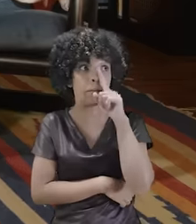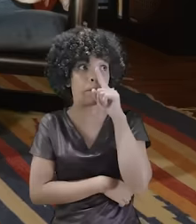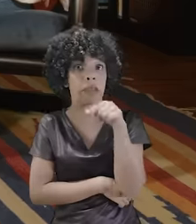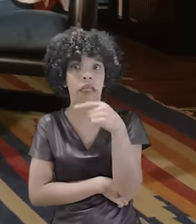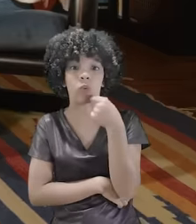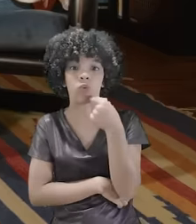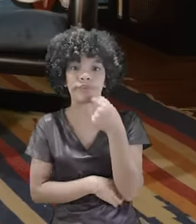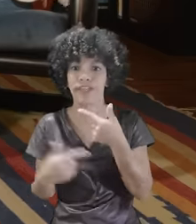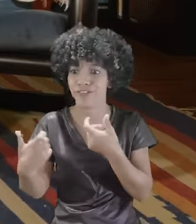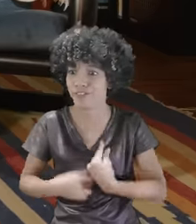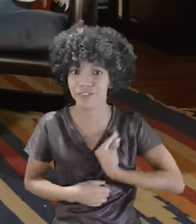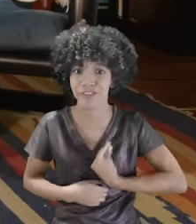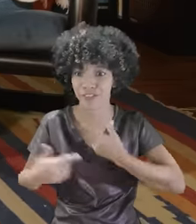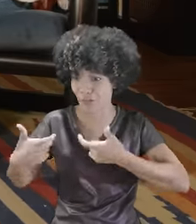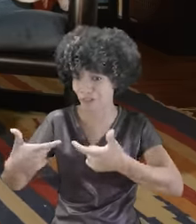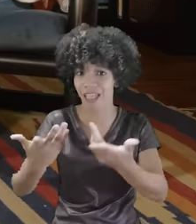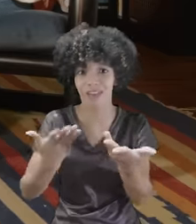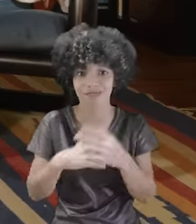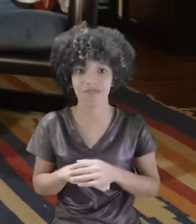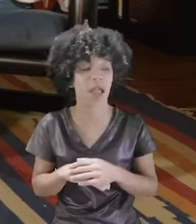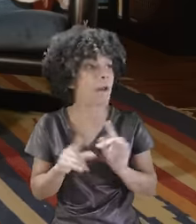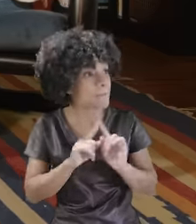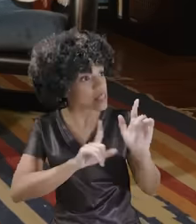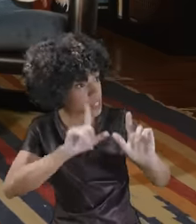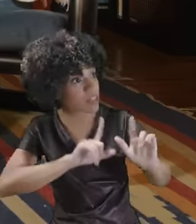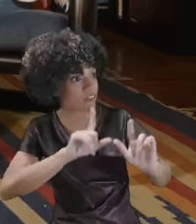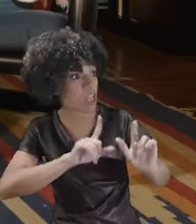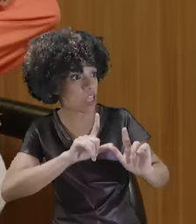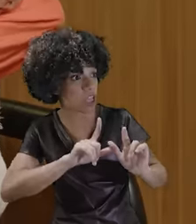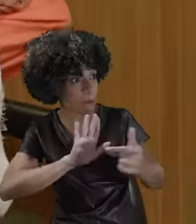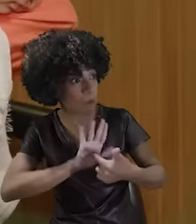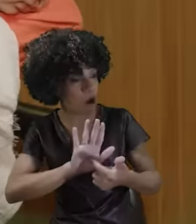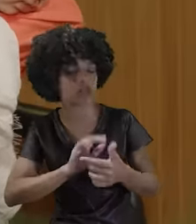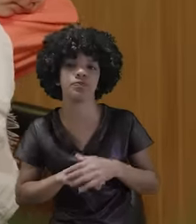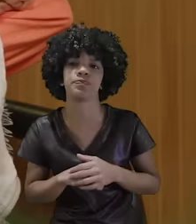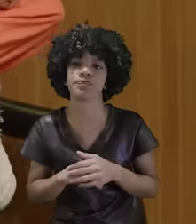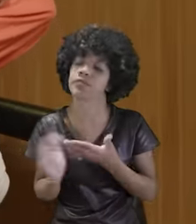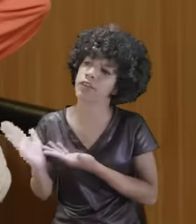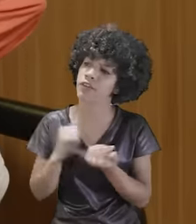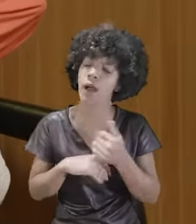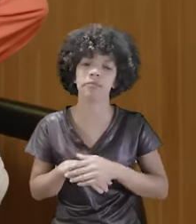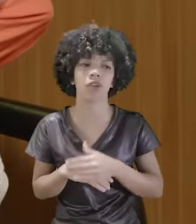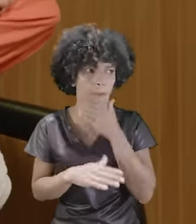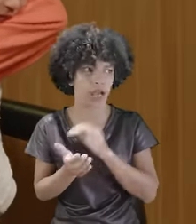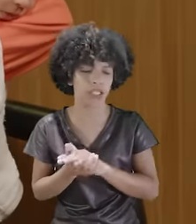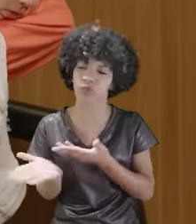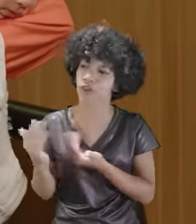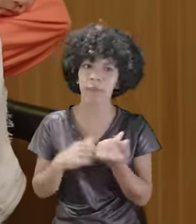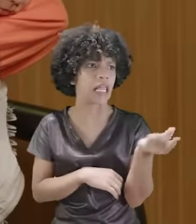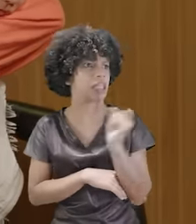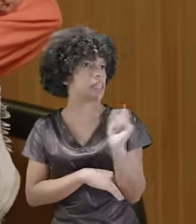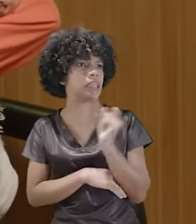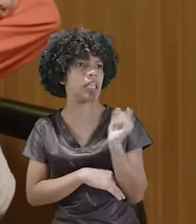vai ser perigoso ele só porque passou na TV aí ele falou vamos falei não a gente